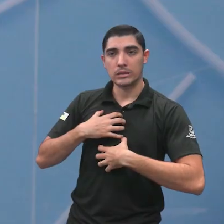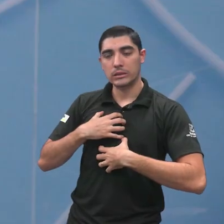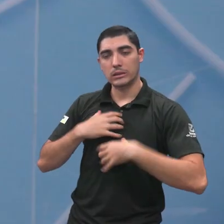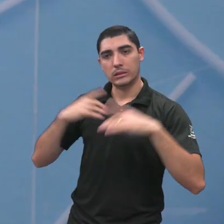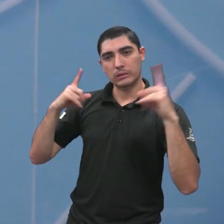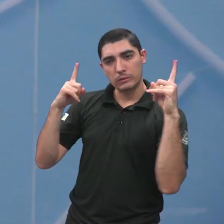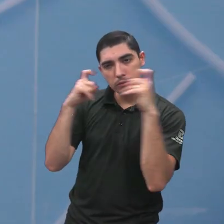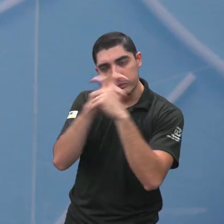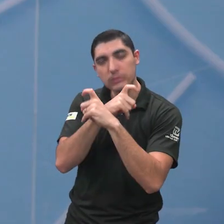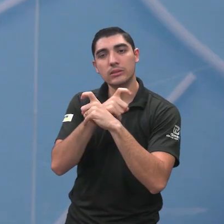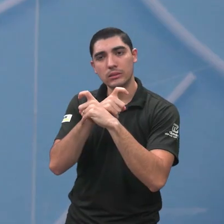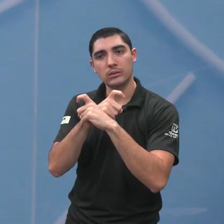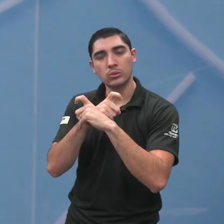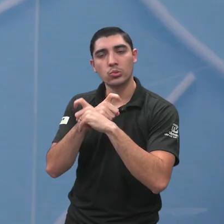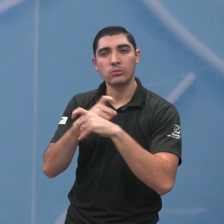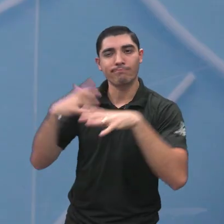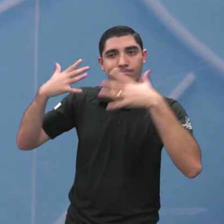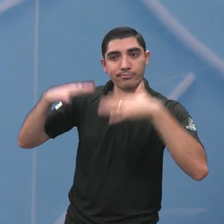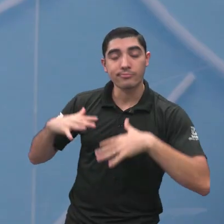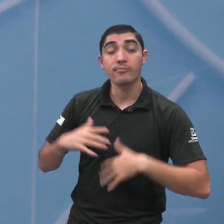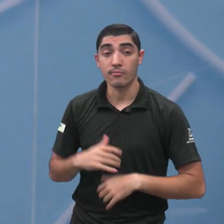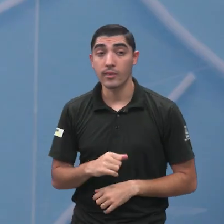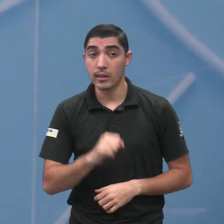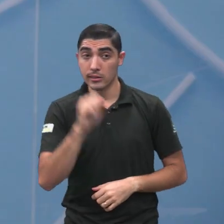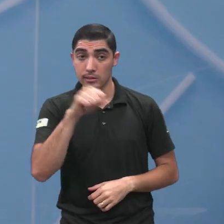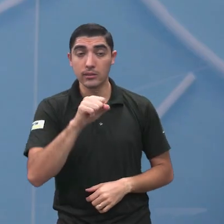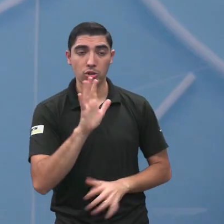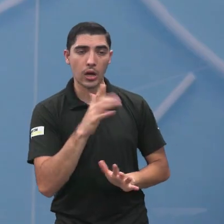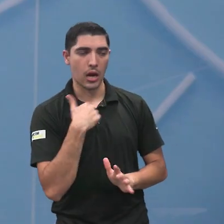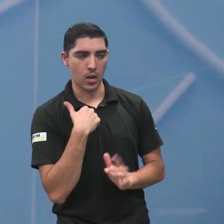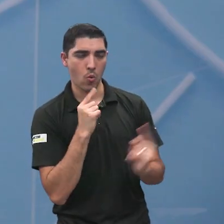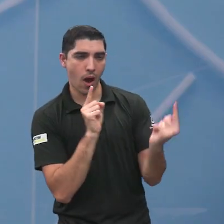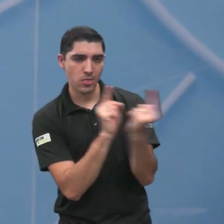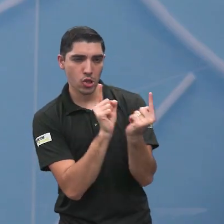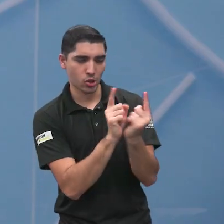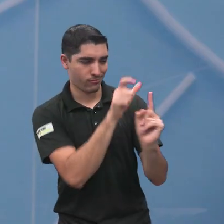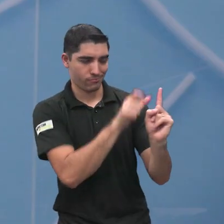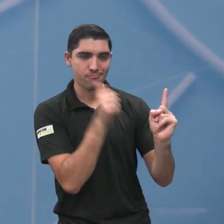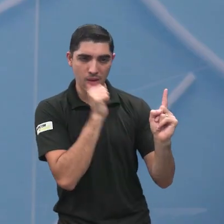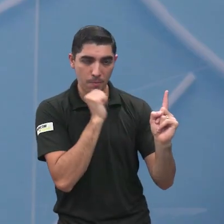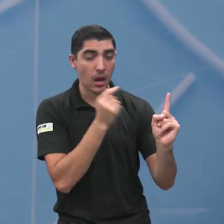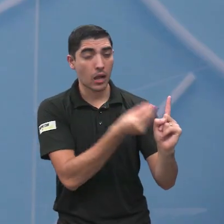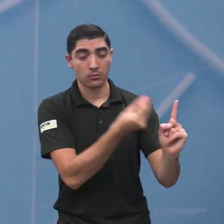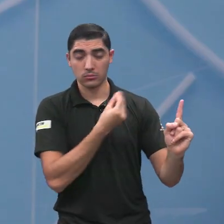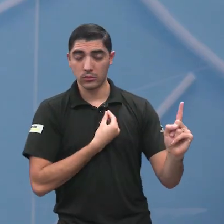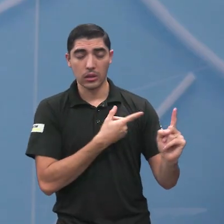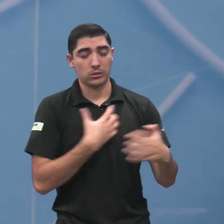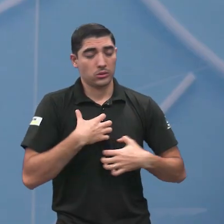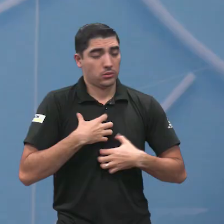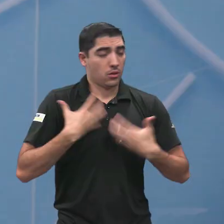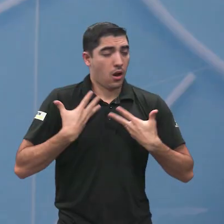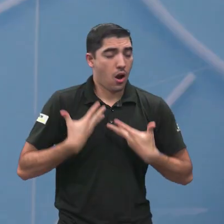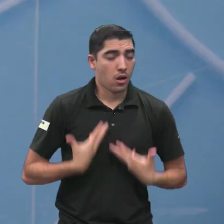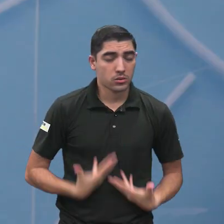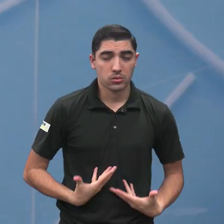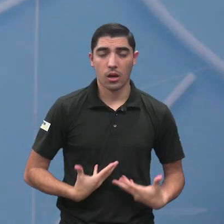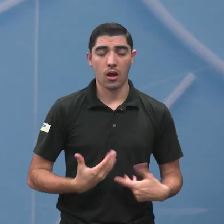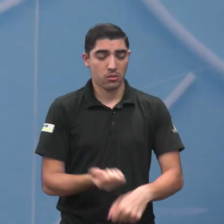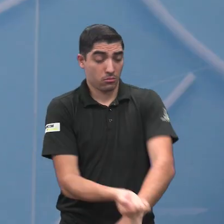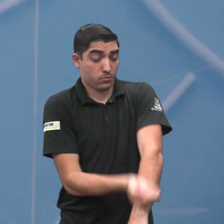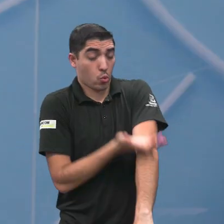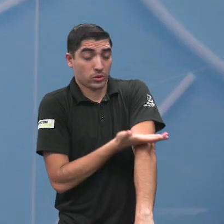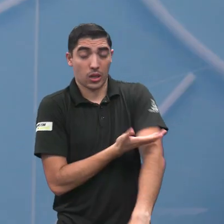eu já atendi algumas mães que trouxeram relatos assim de sobrecarga, né? Emocional, uma sobrecarga de tarefas, inclusive,